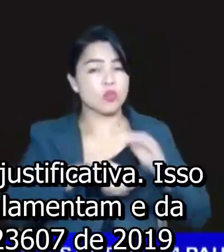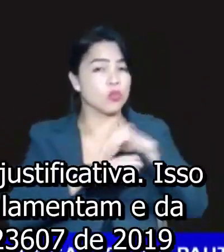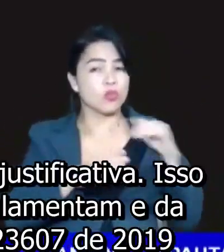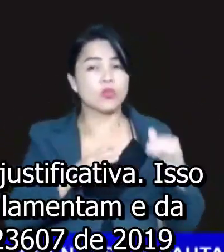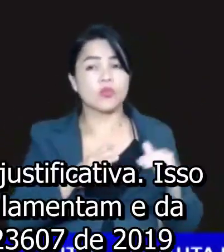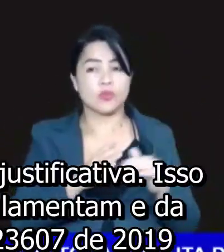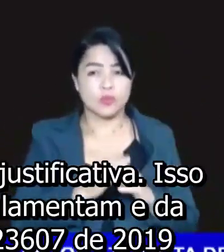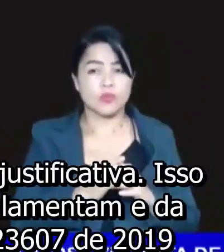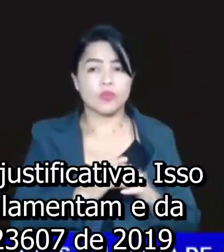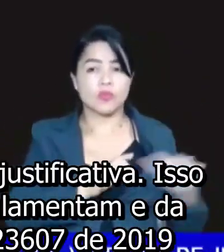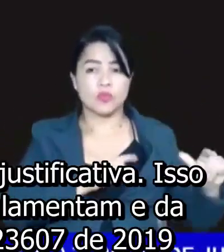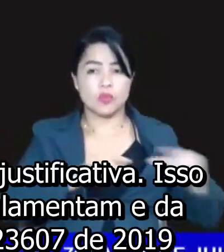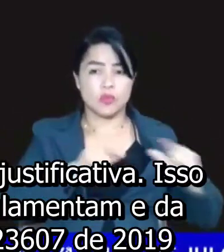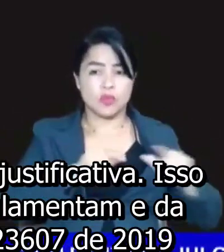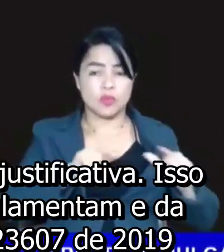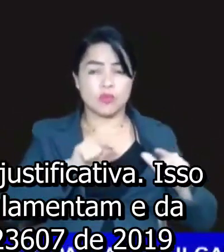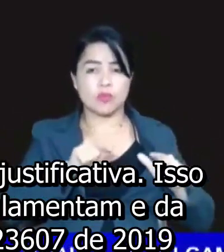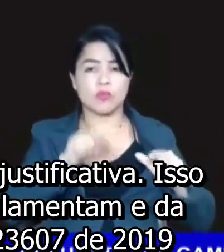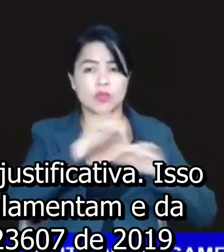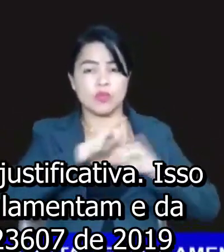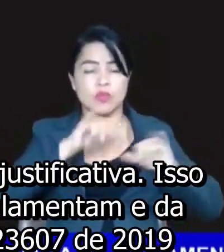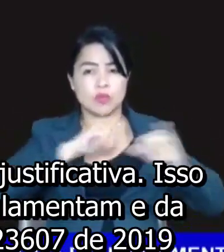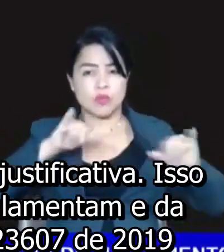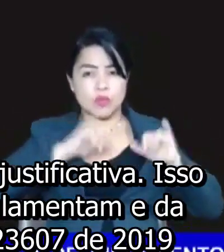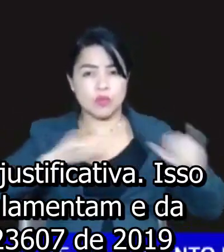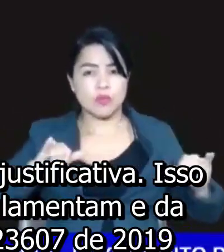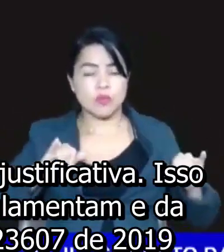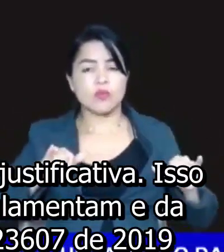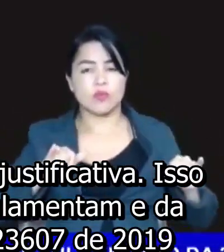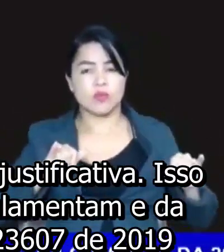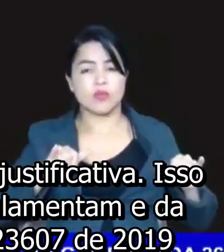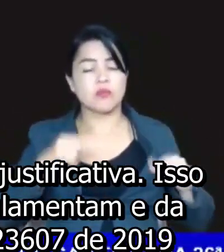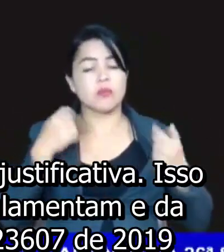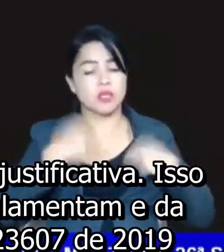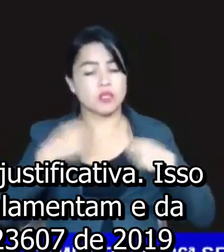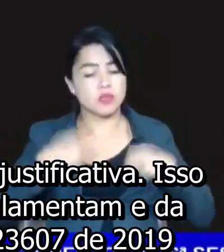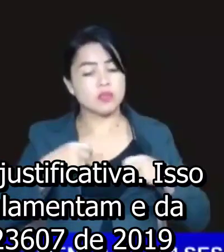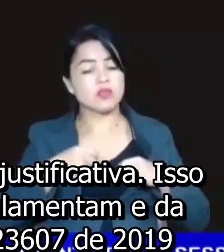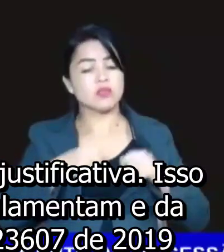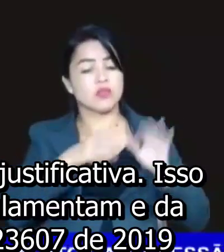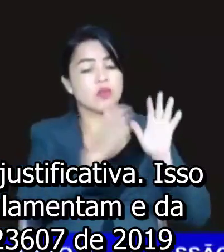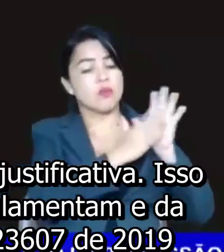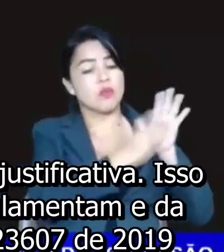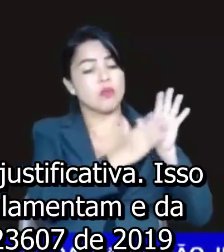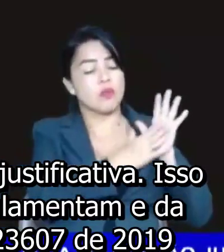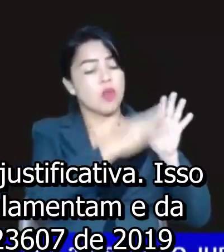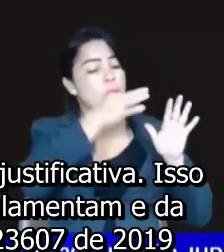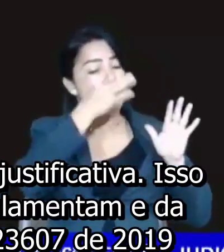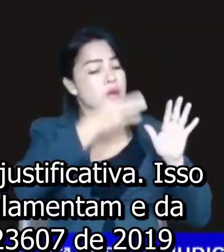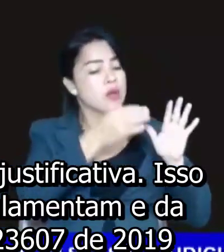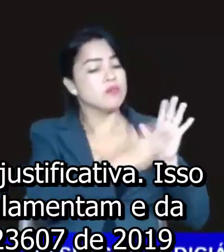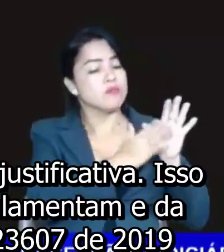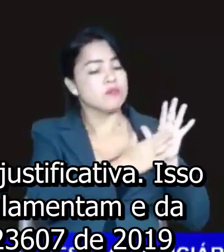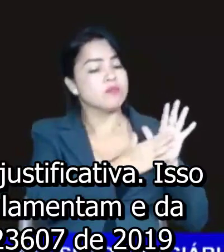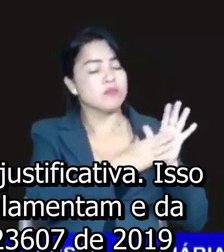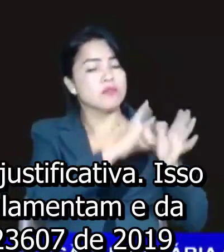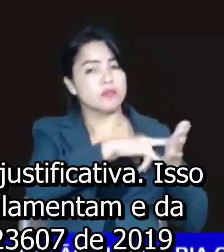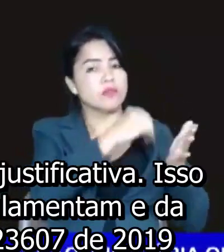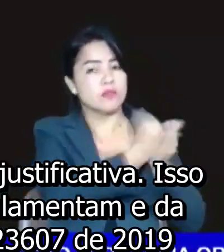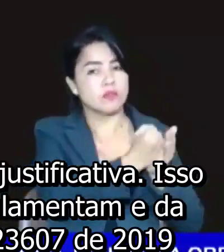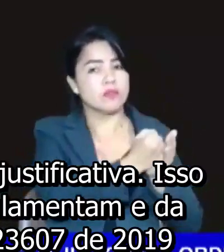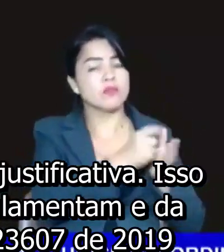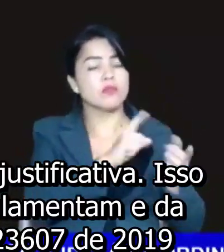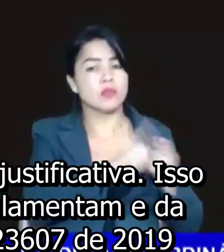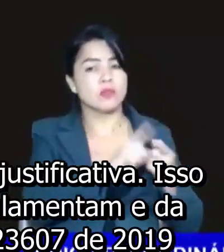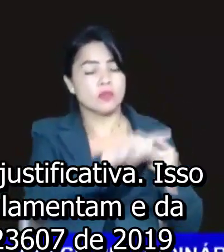todos os serviços prestados a uma campanha a sua devida justificativa. Isso decorre da Constituição